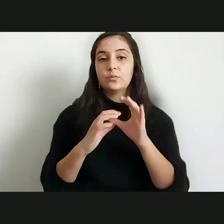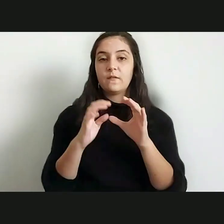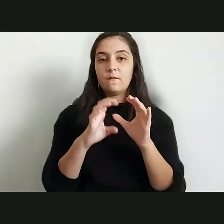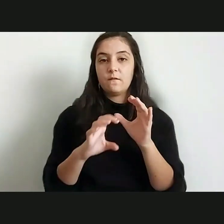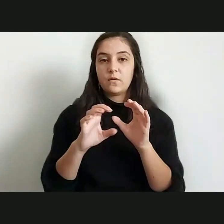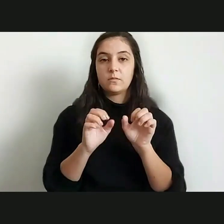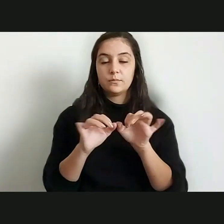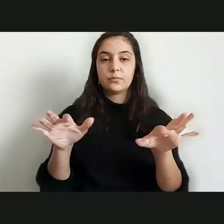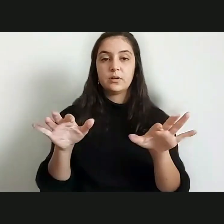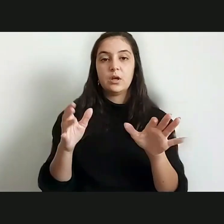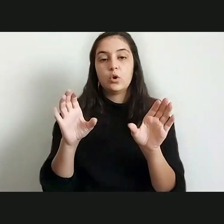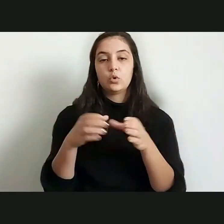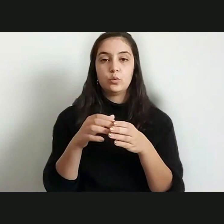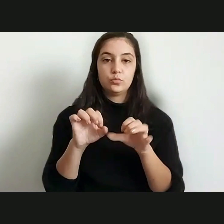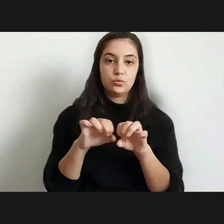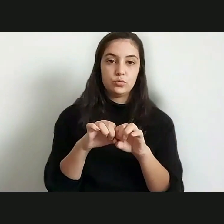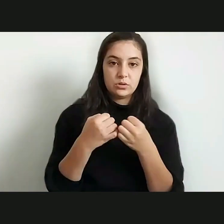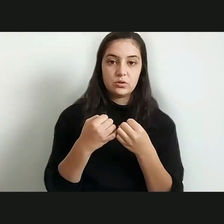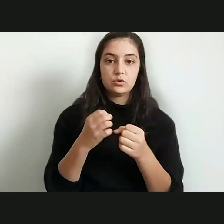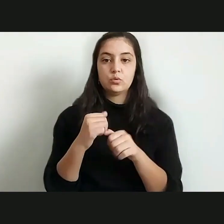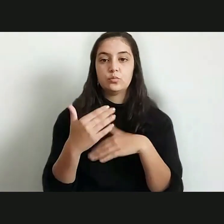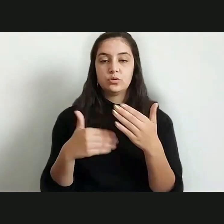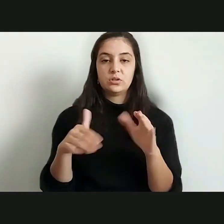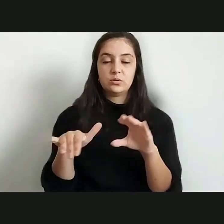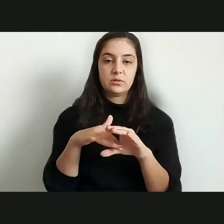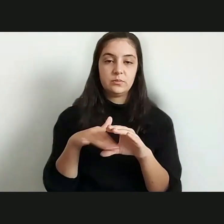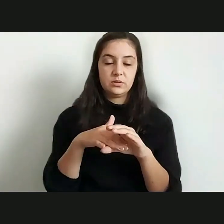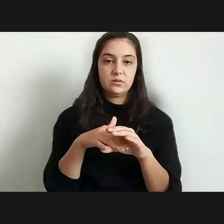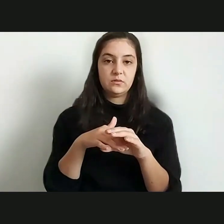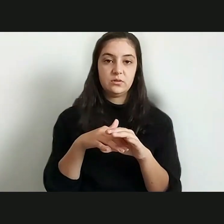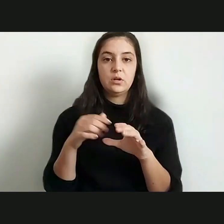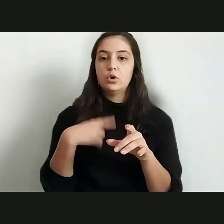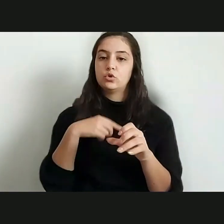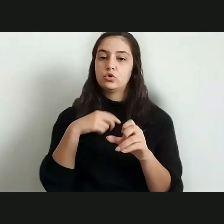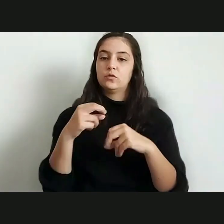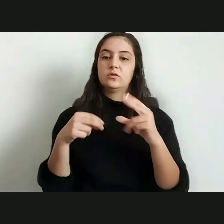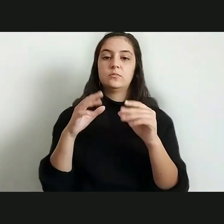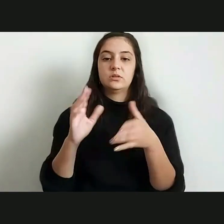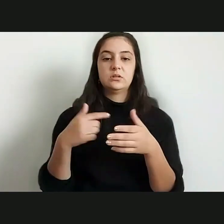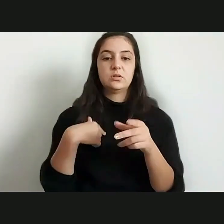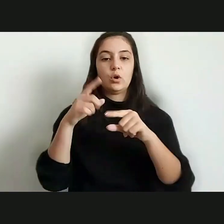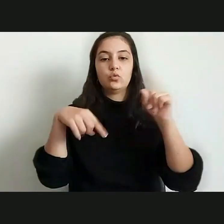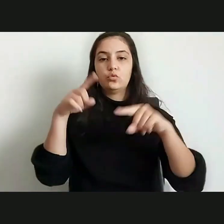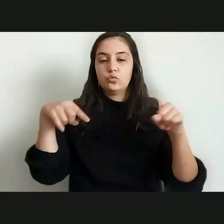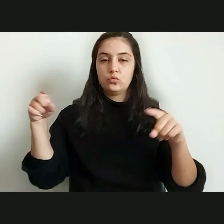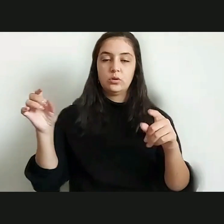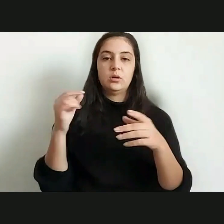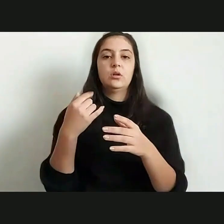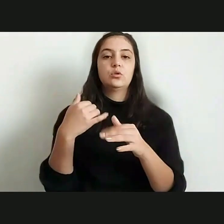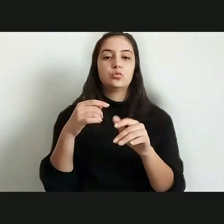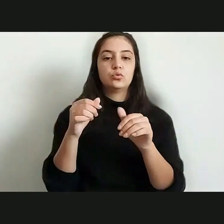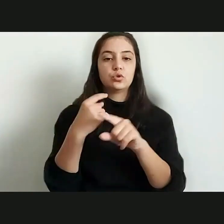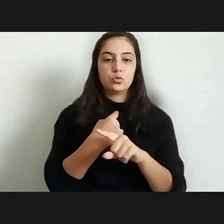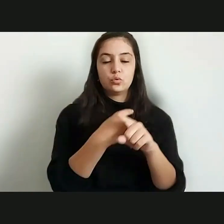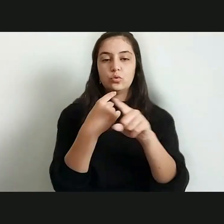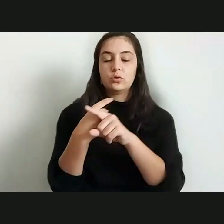grupos sociais que nós somos capazes de envolver num processo participativo. Então nós temos que ser inovadores, diversos, nos canais, nos instrumentos,